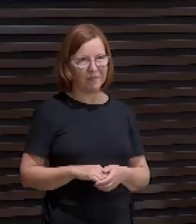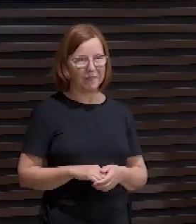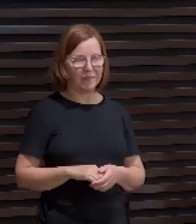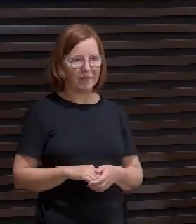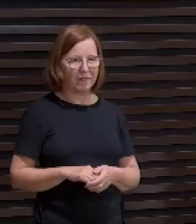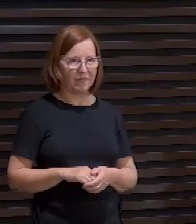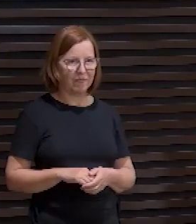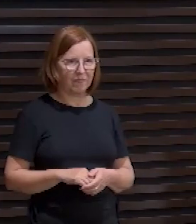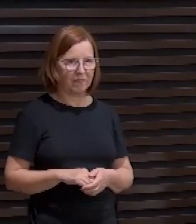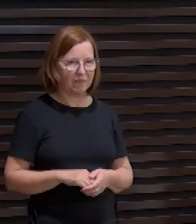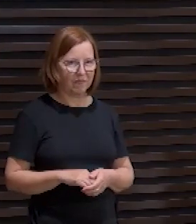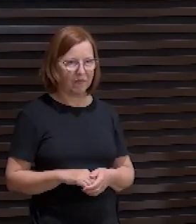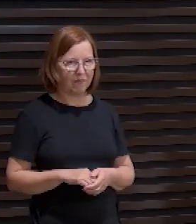maneira.